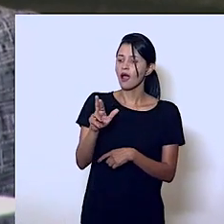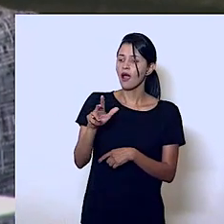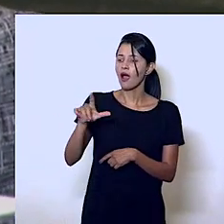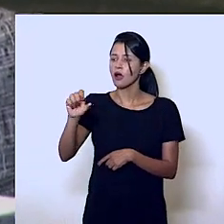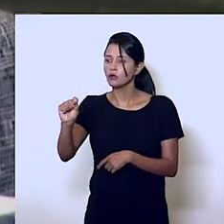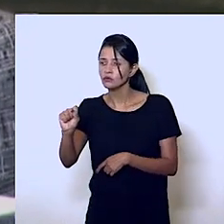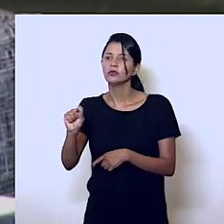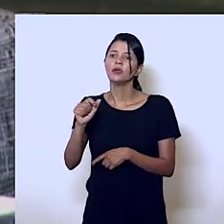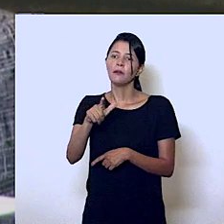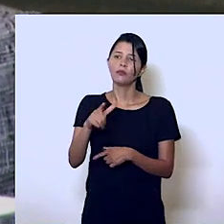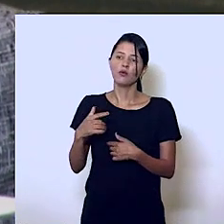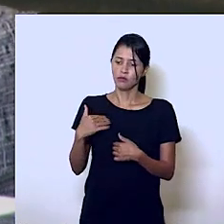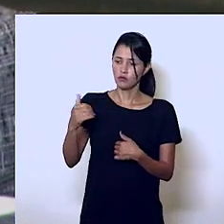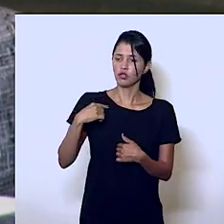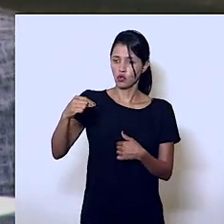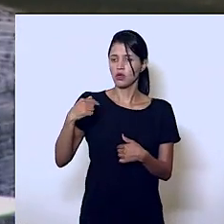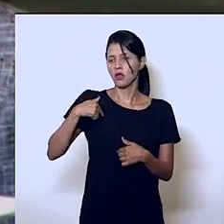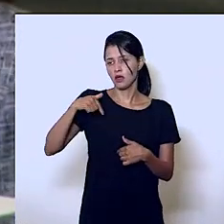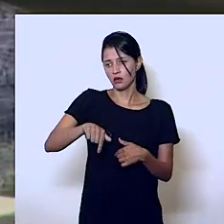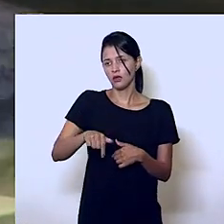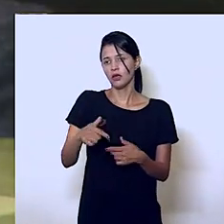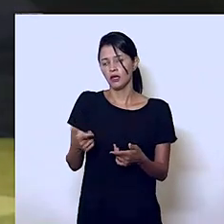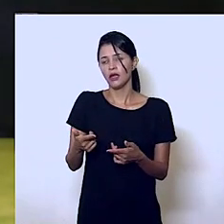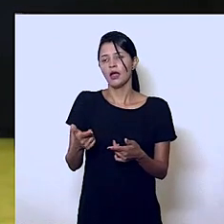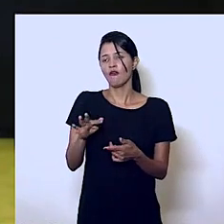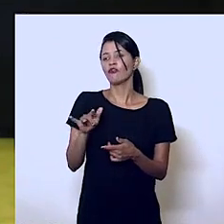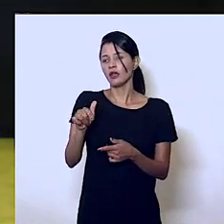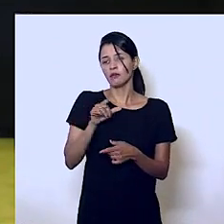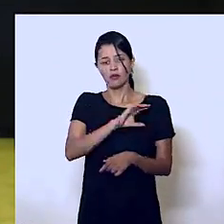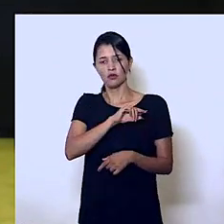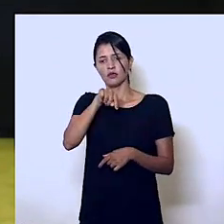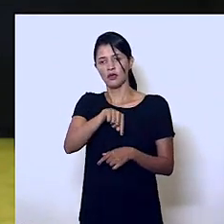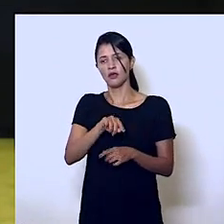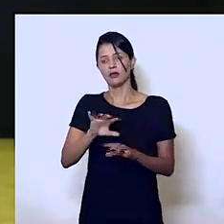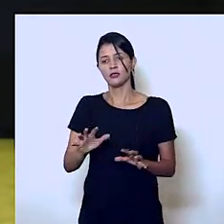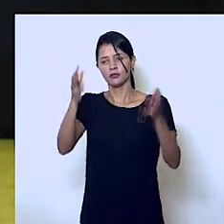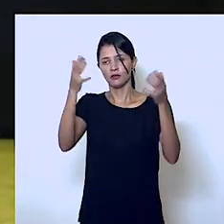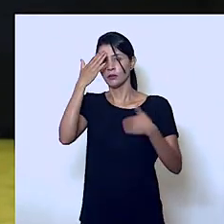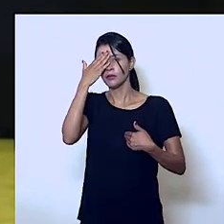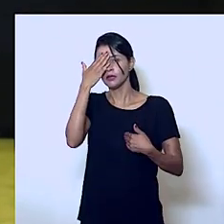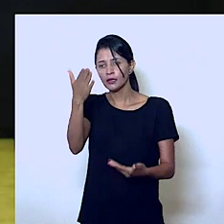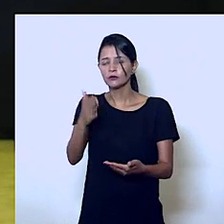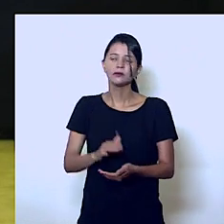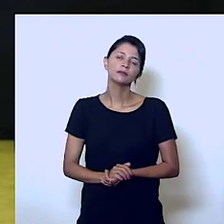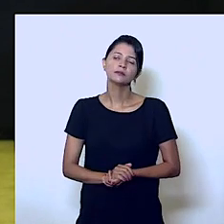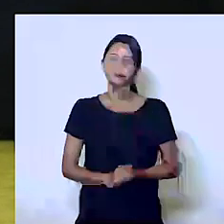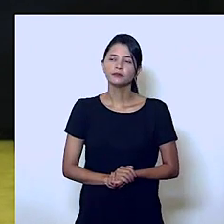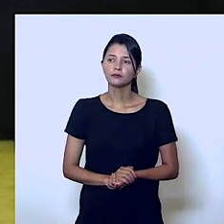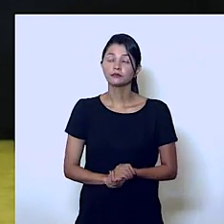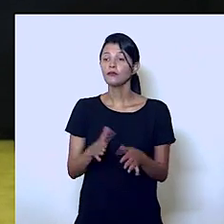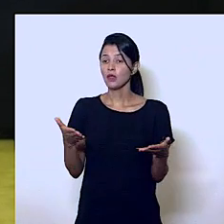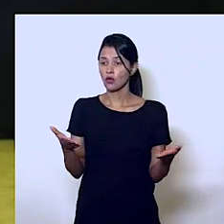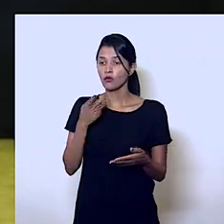para coordenar este evento. Muito obrigada. Neste momento, fará uso da palavra o senhor